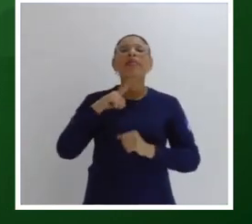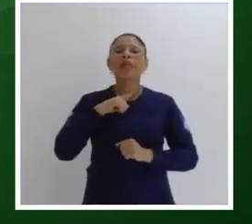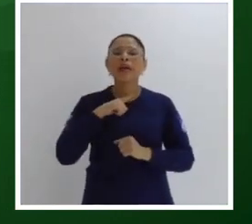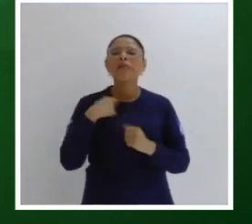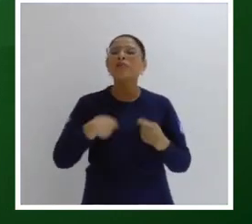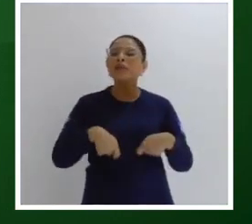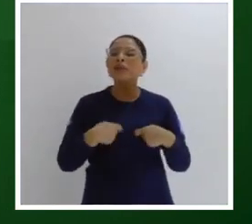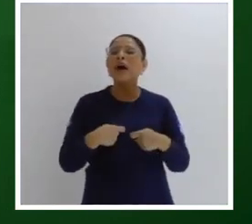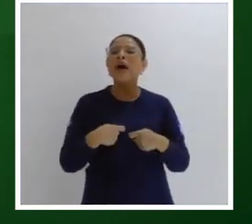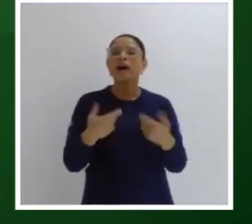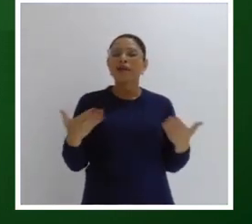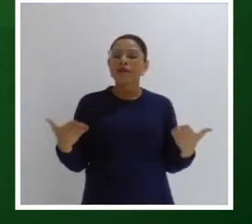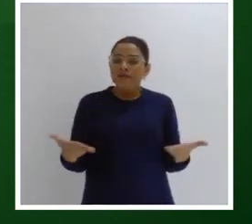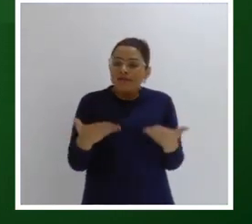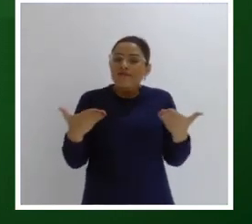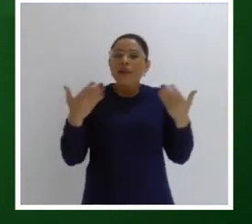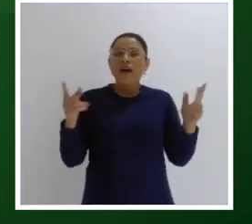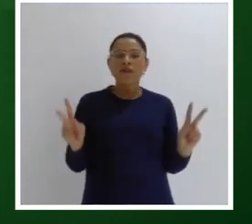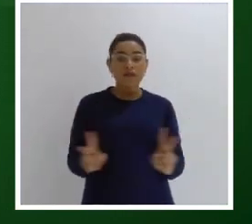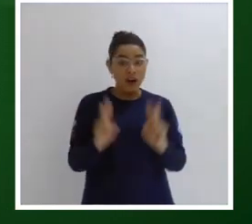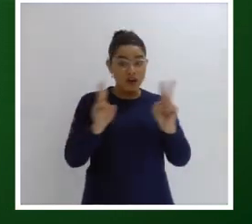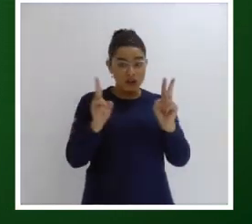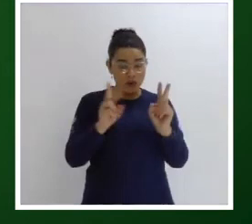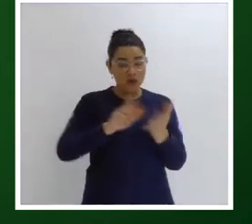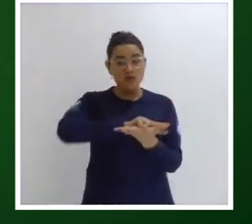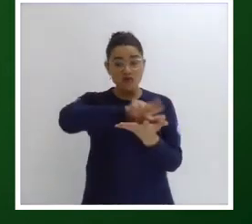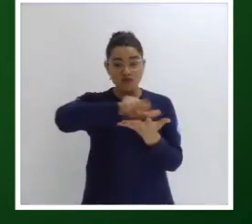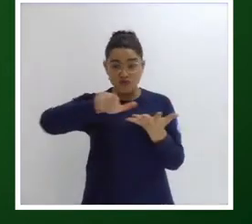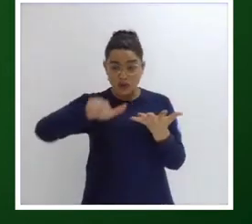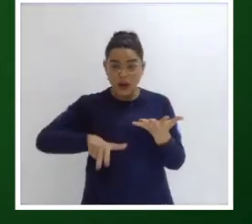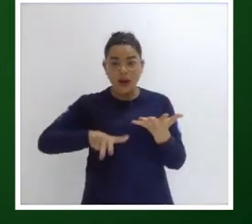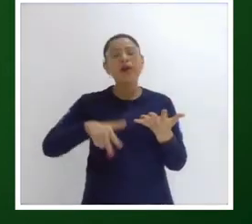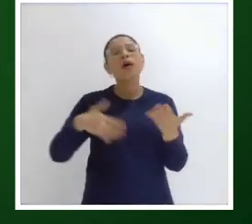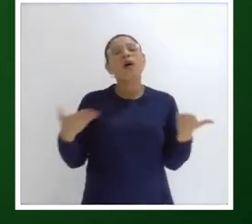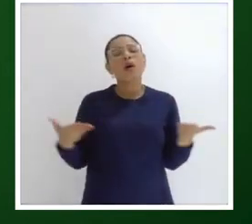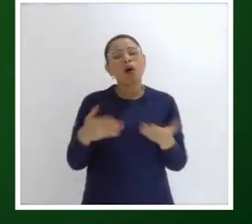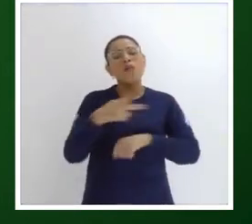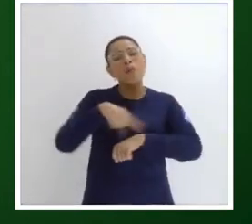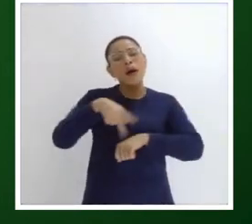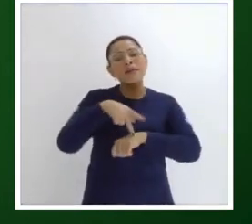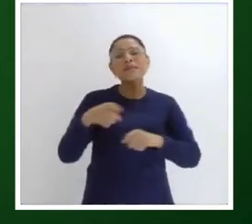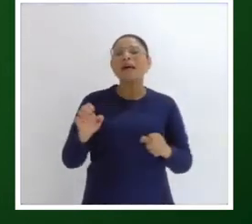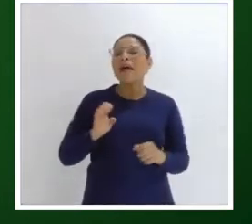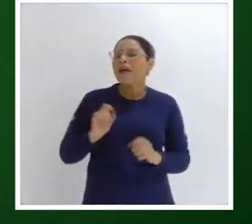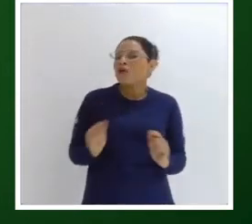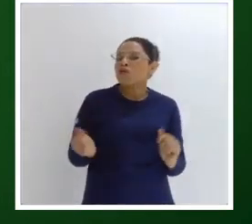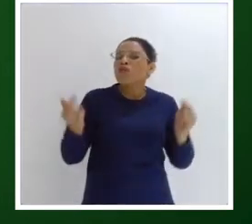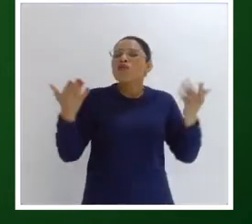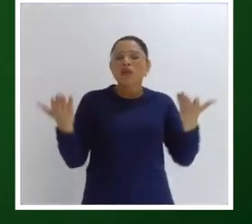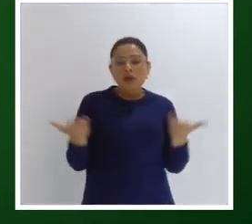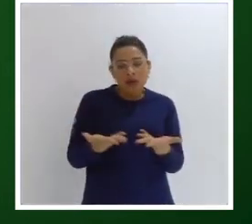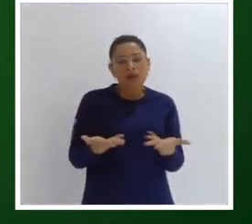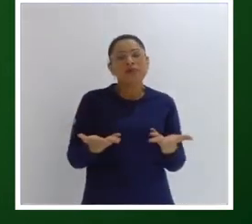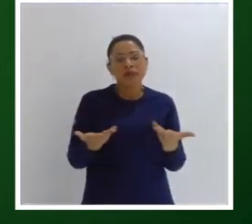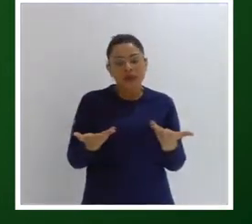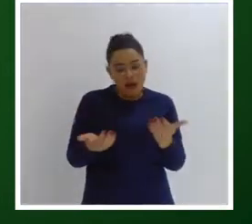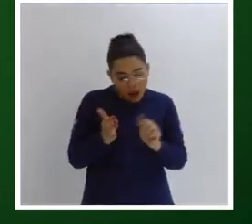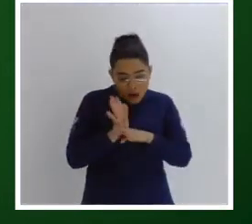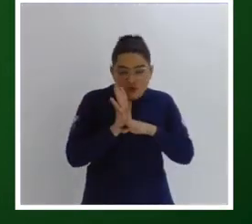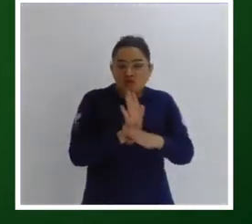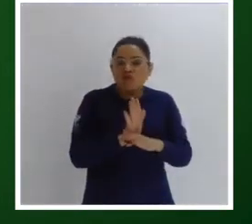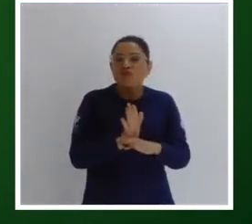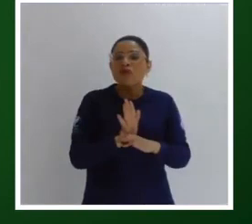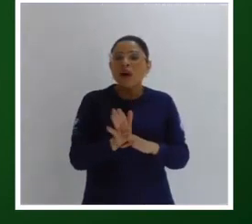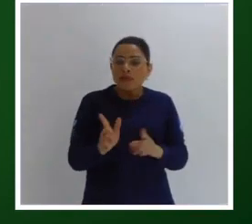a valorização da diversidade e nós estamos no país muito rico as diversidades elas somam elas ajudam